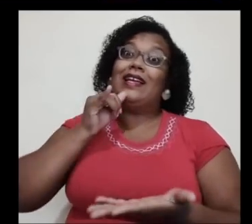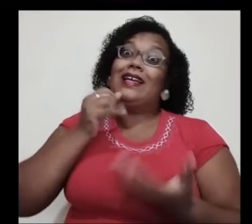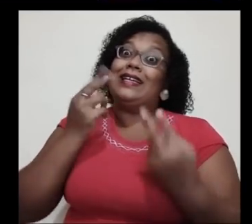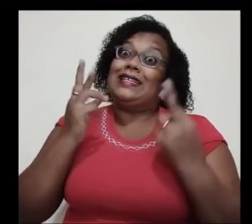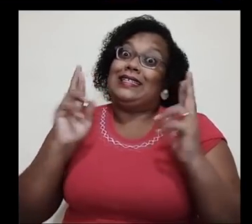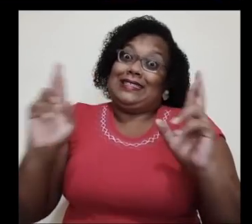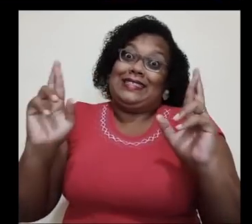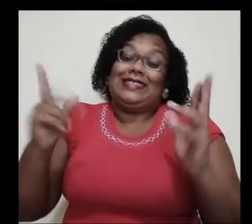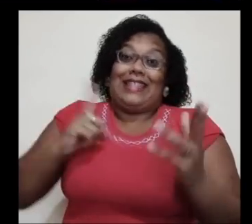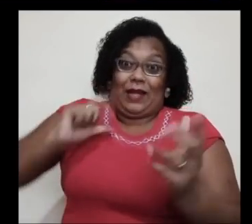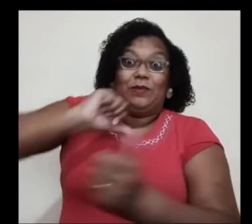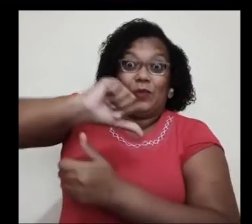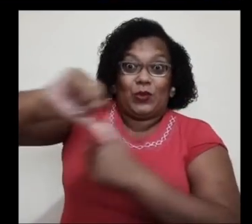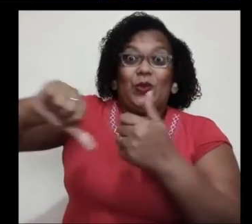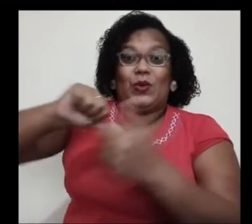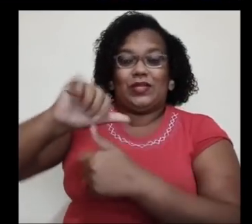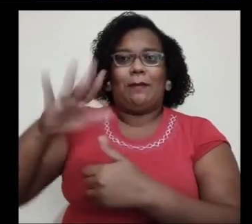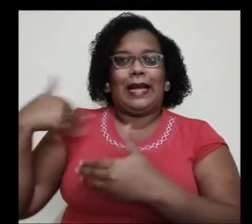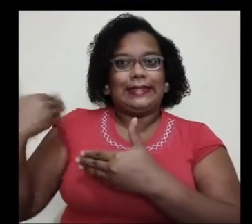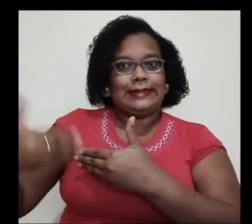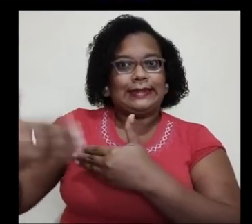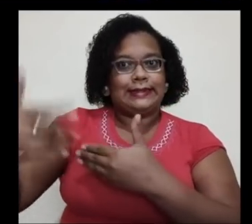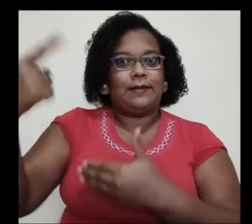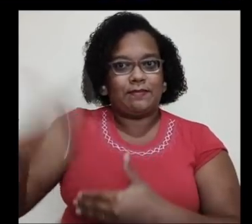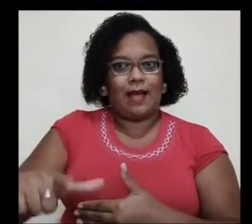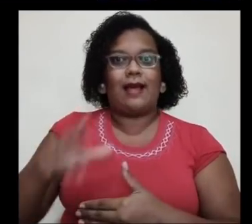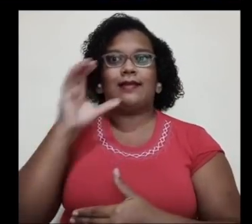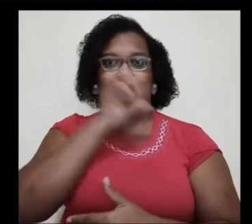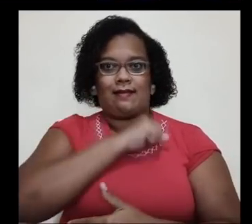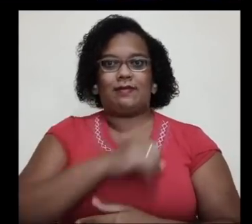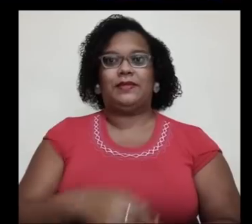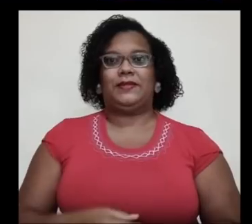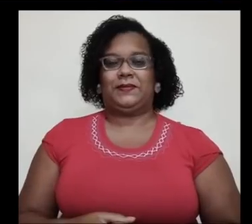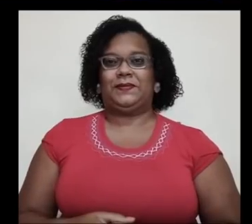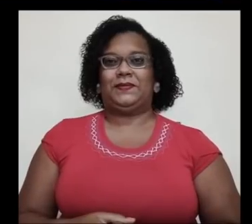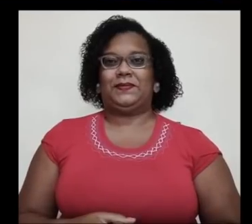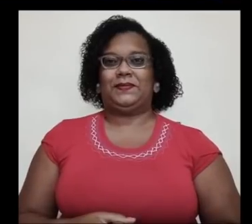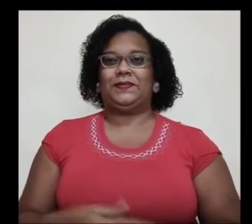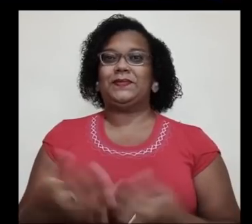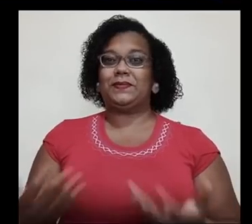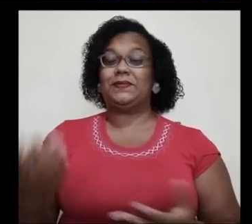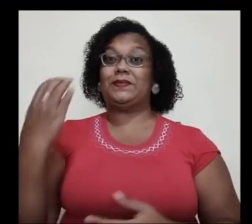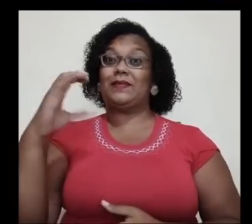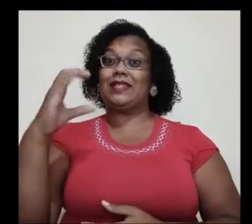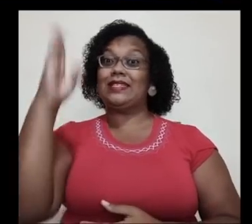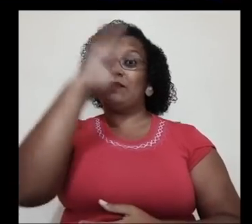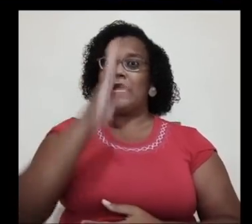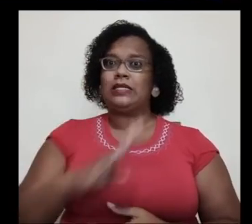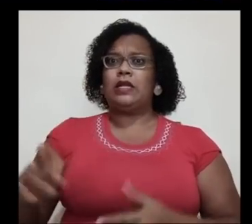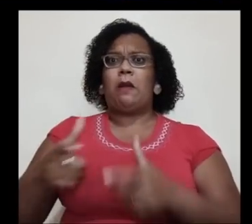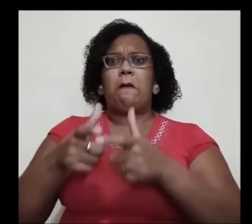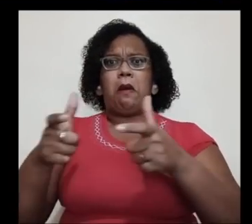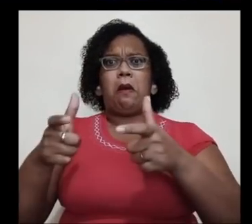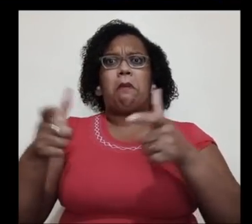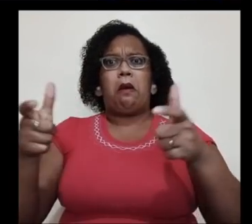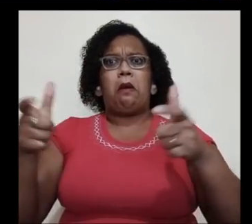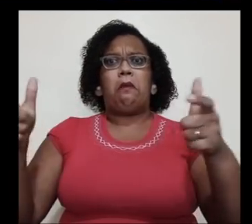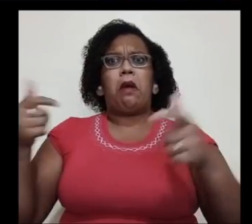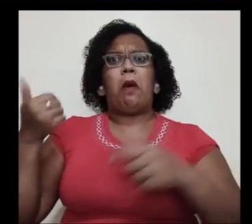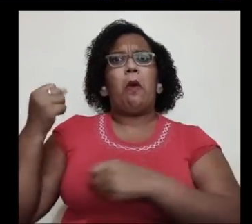maior rapidez. Bem, a ciência brasileira cresceu muito nas últimas décadas. Nós tivemos um